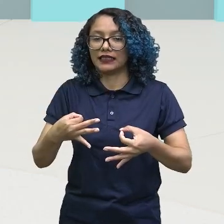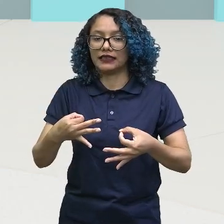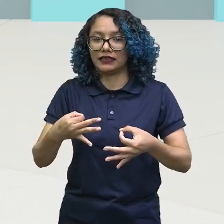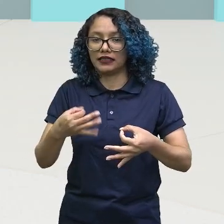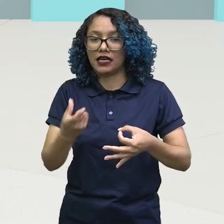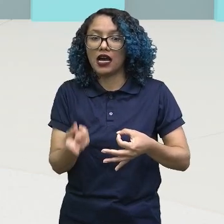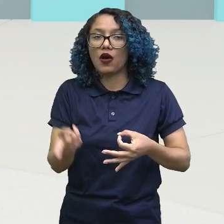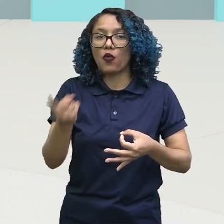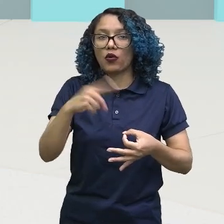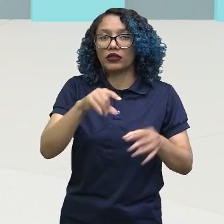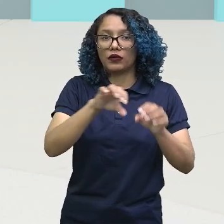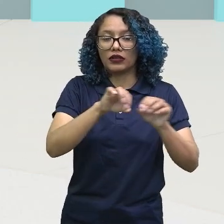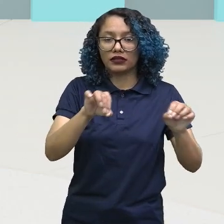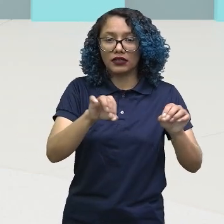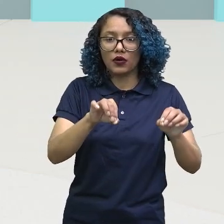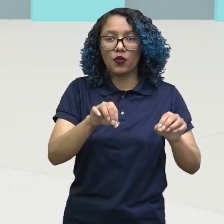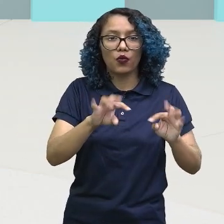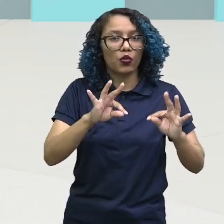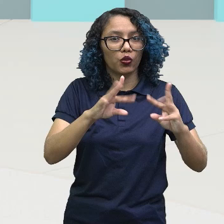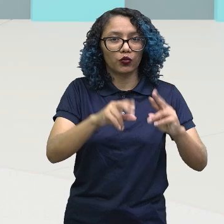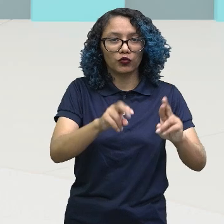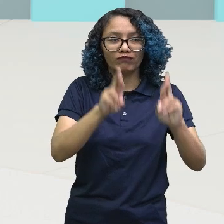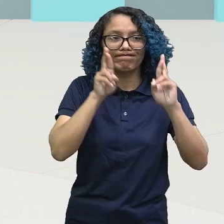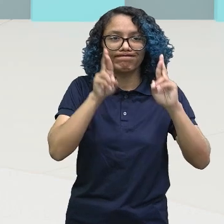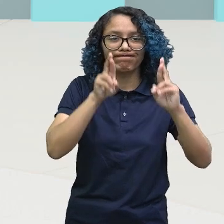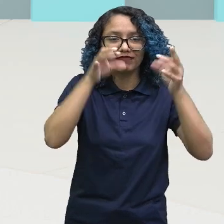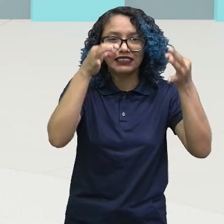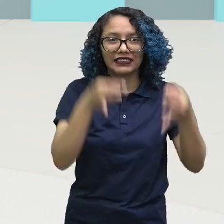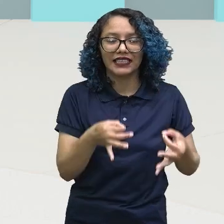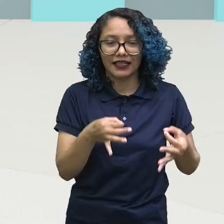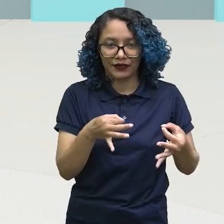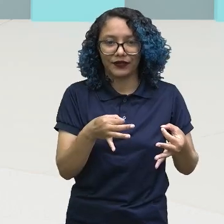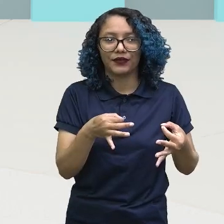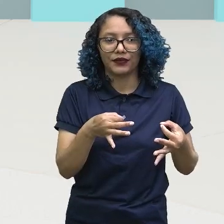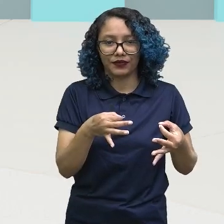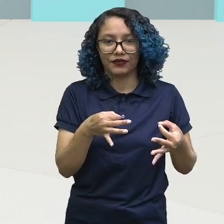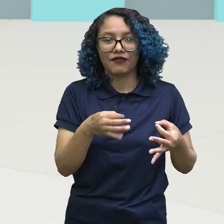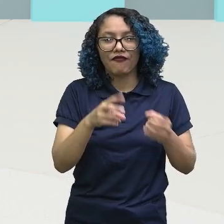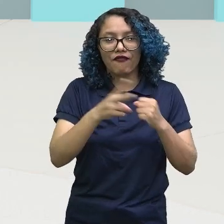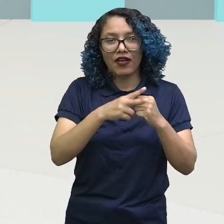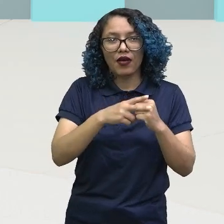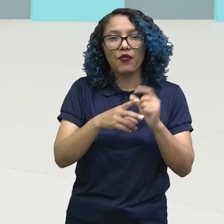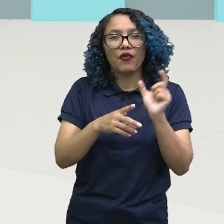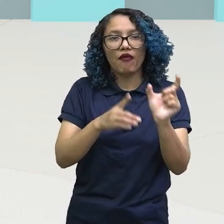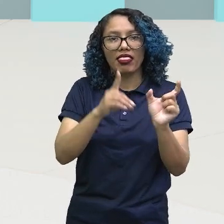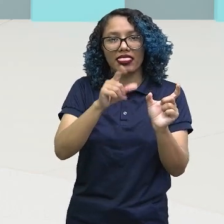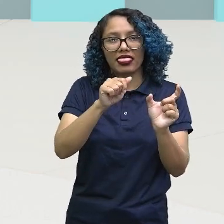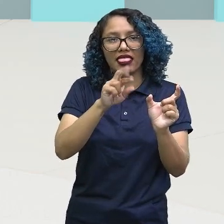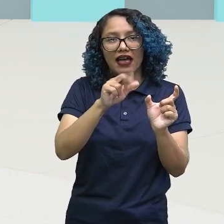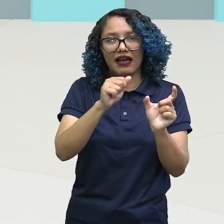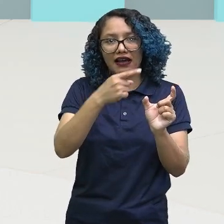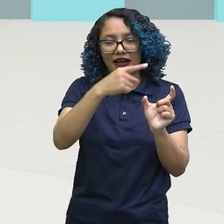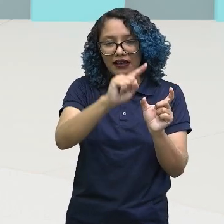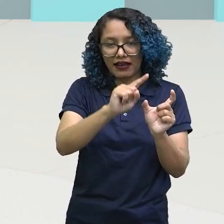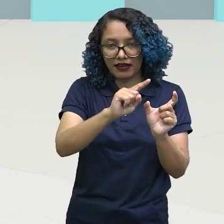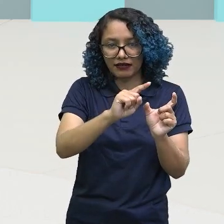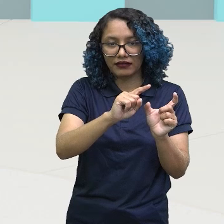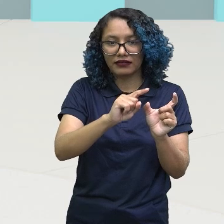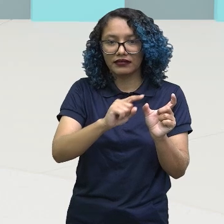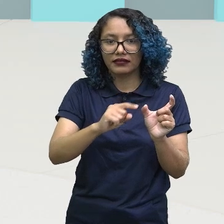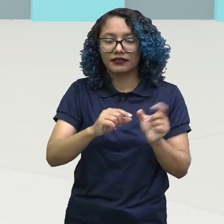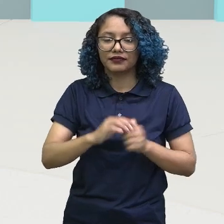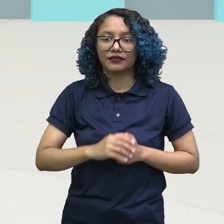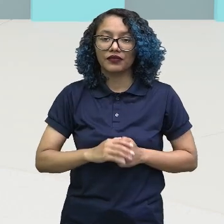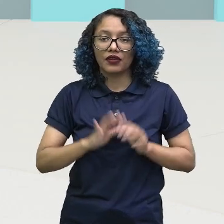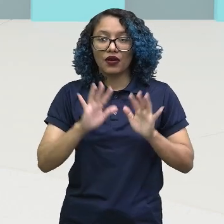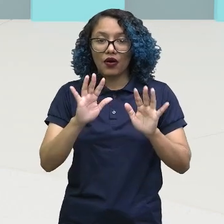próxima oração, de que tudo dará certo. Está ali o verbo dará. Então, eu tenho duas orações. Perceba que a de verde